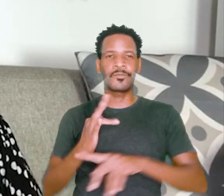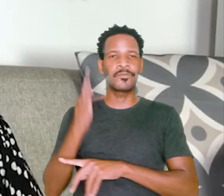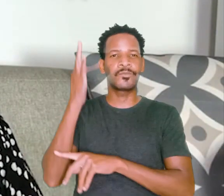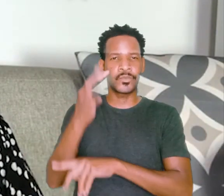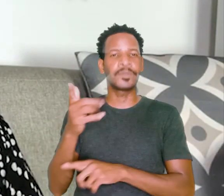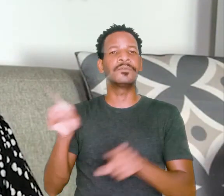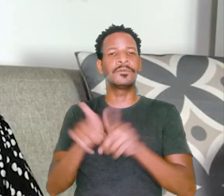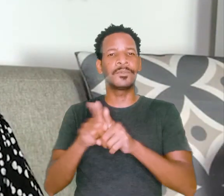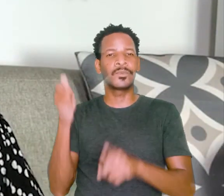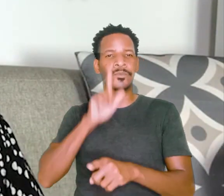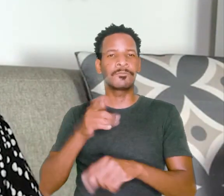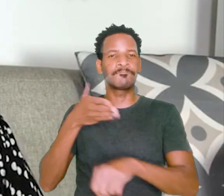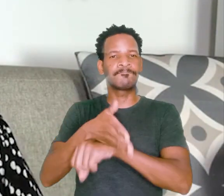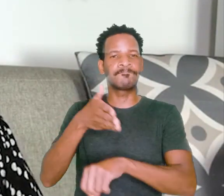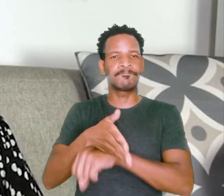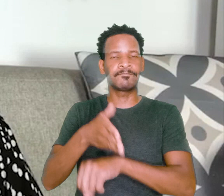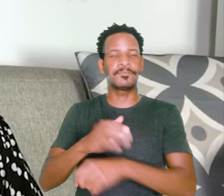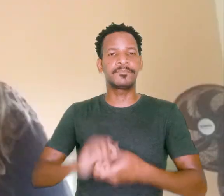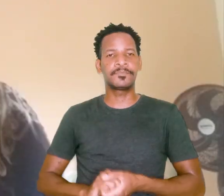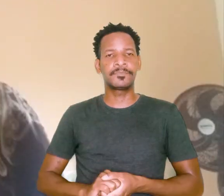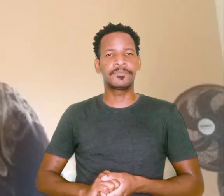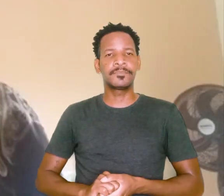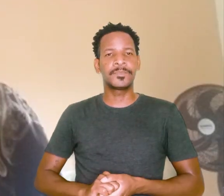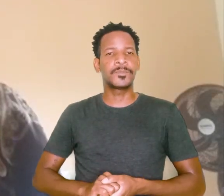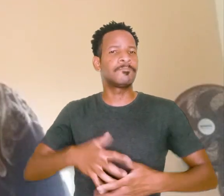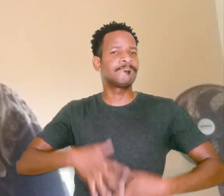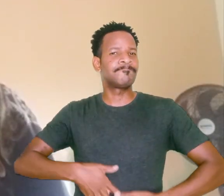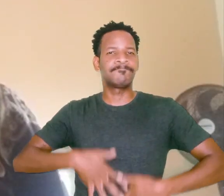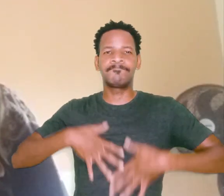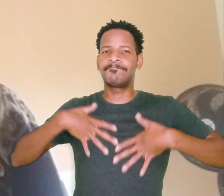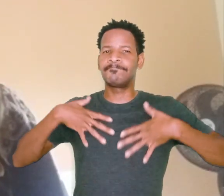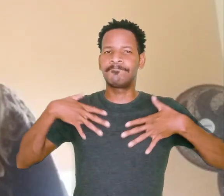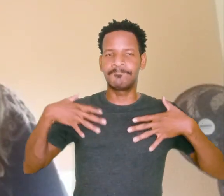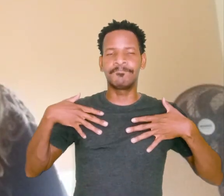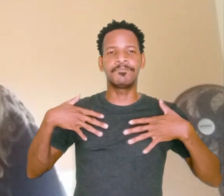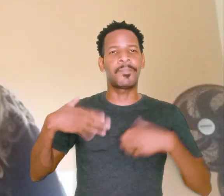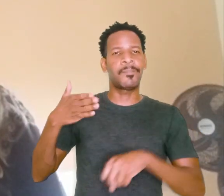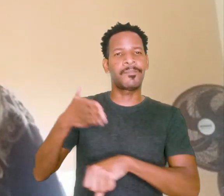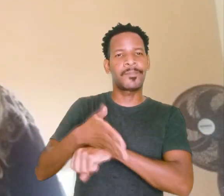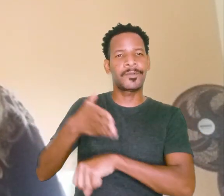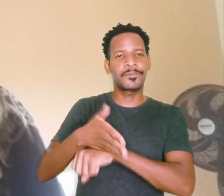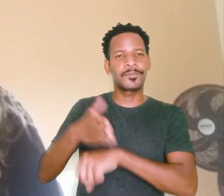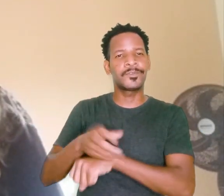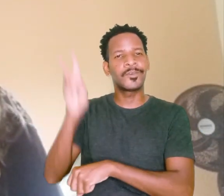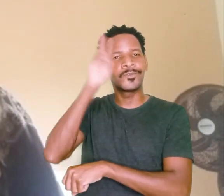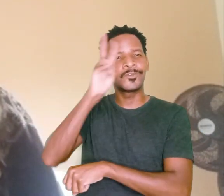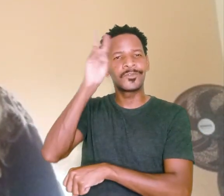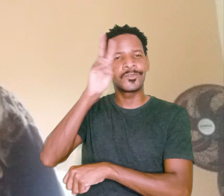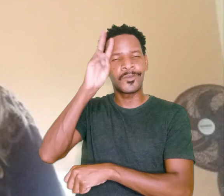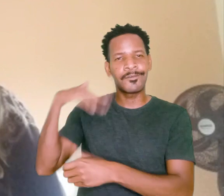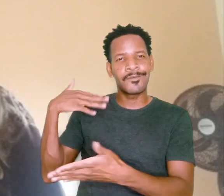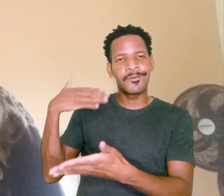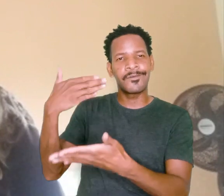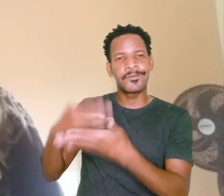gente, muitas pessoas possam ter também. Tenho muito orgulho de ter participado da história